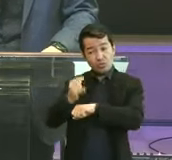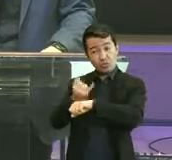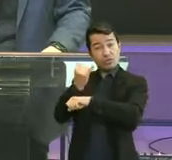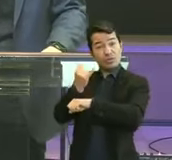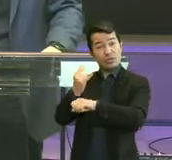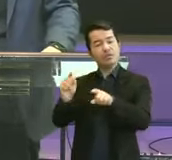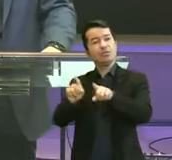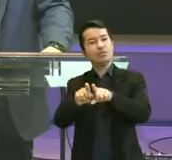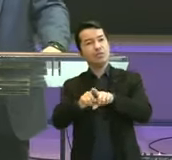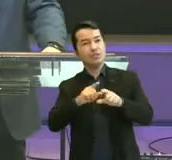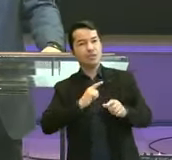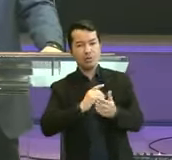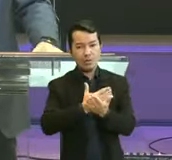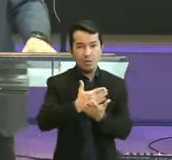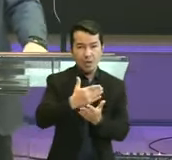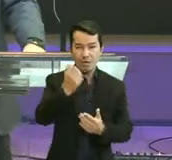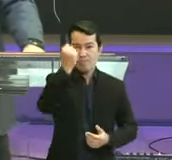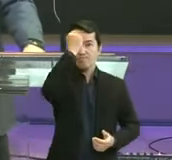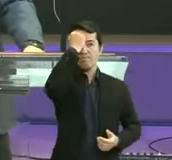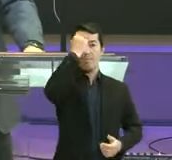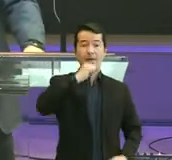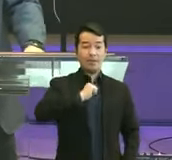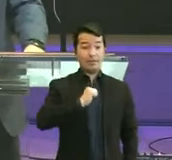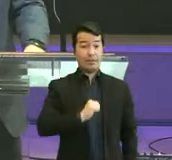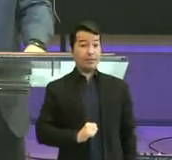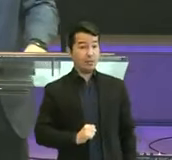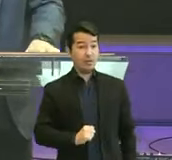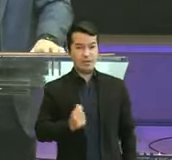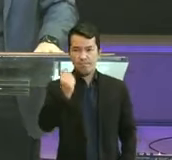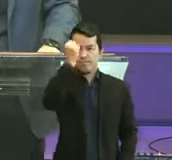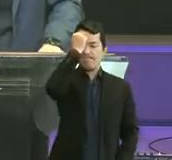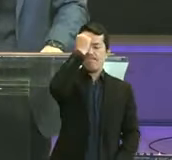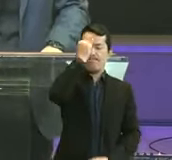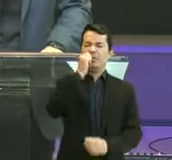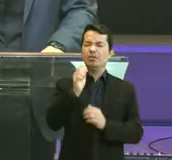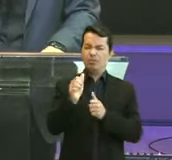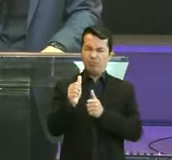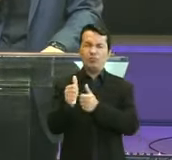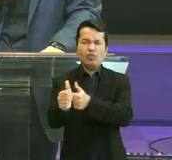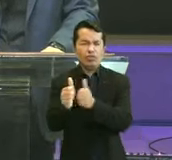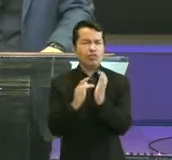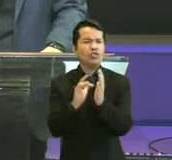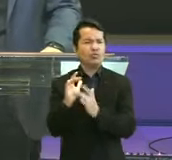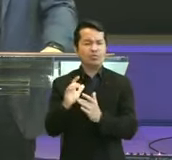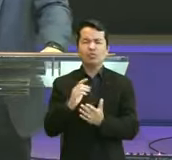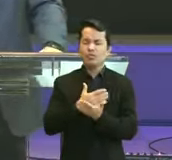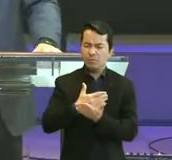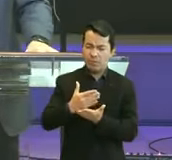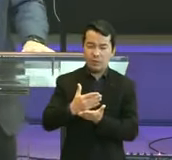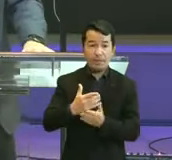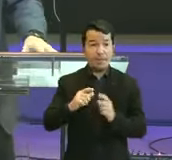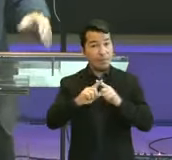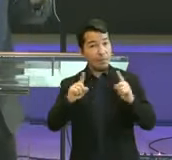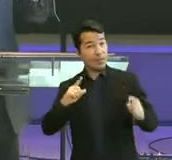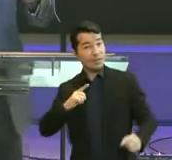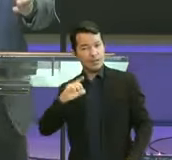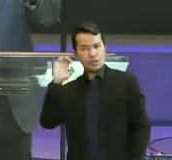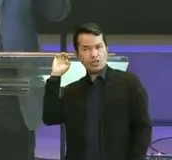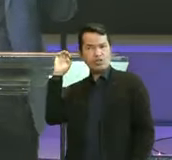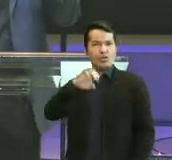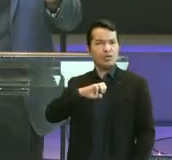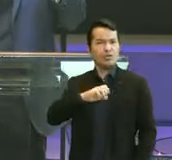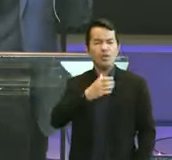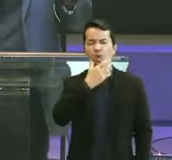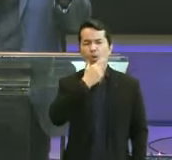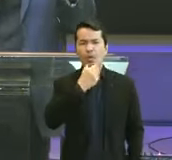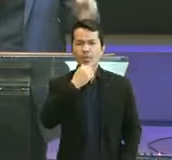sacerdotes obedecia à fé. Estevão, um homem cheio de graça e do poder de Deus, realizava